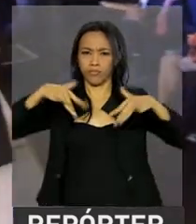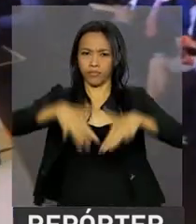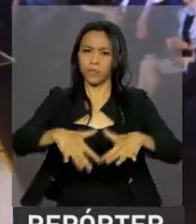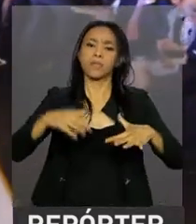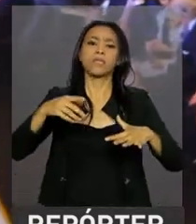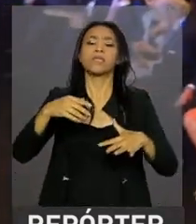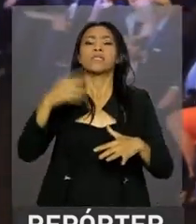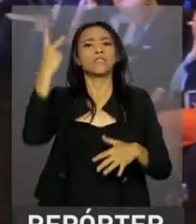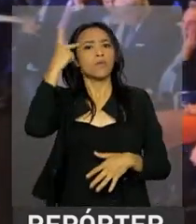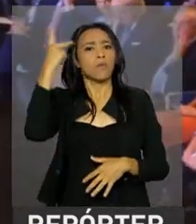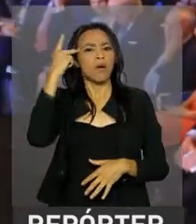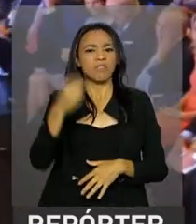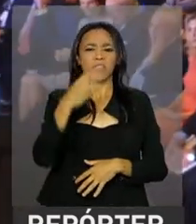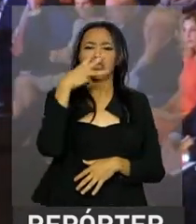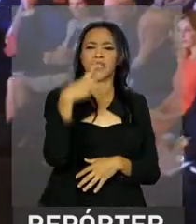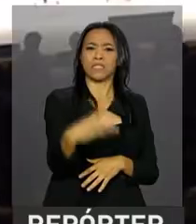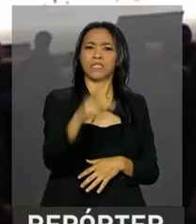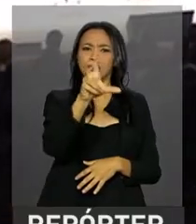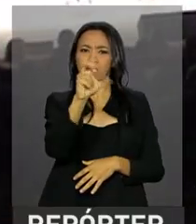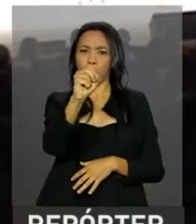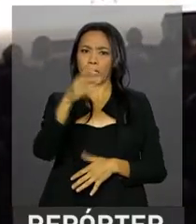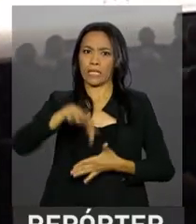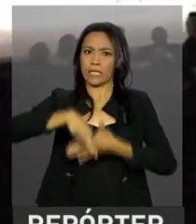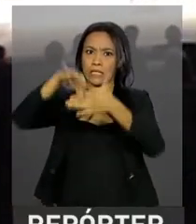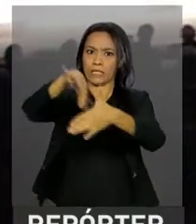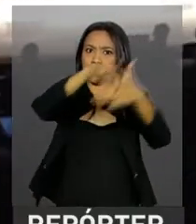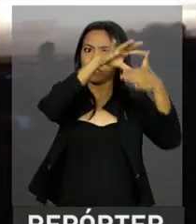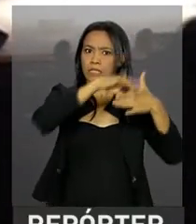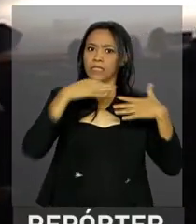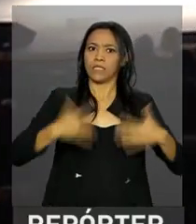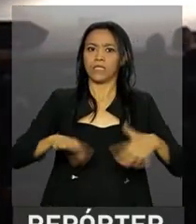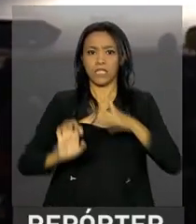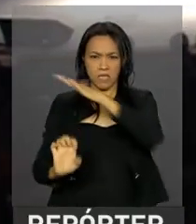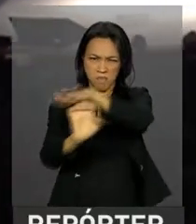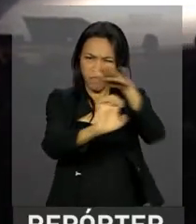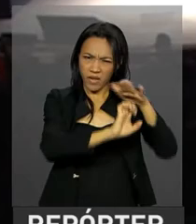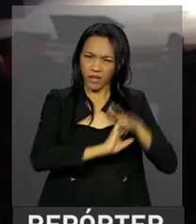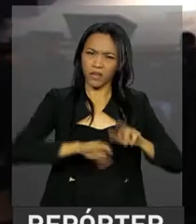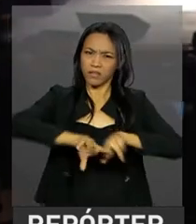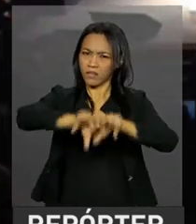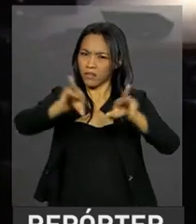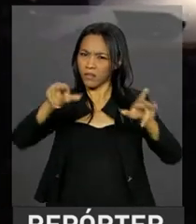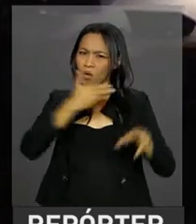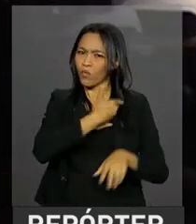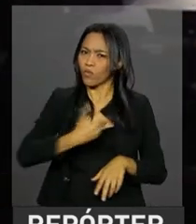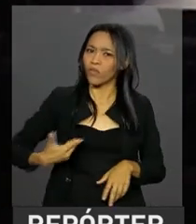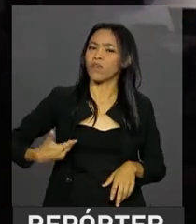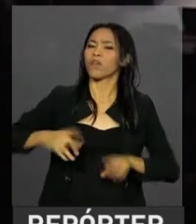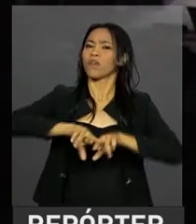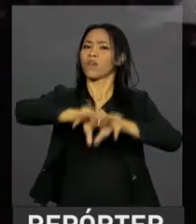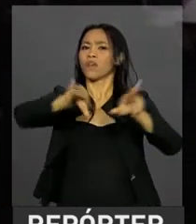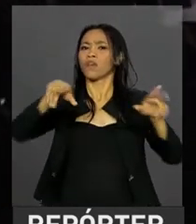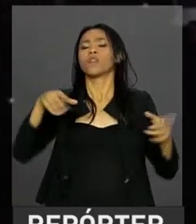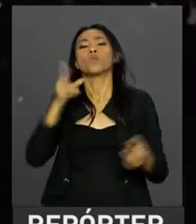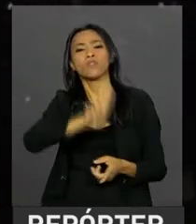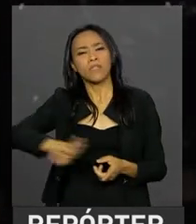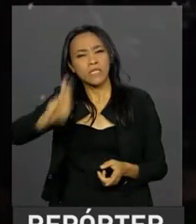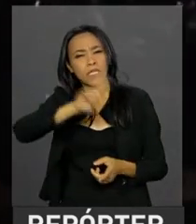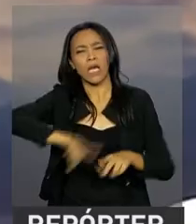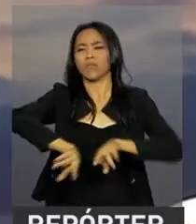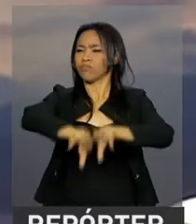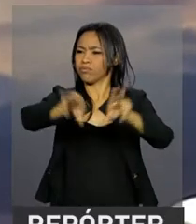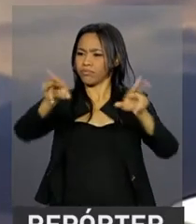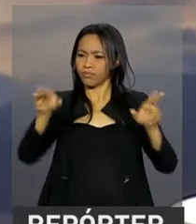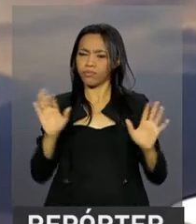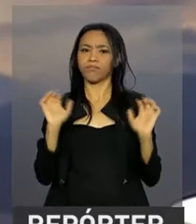350 líderes e influenciadores de empresas governos da sociedade civil e de universidades da américa